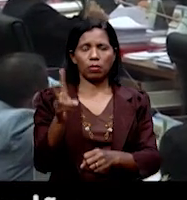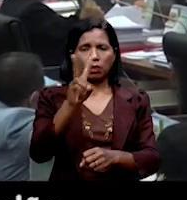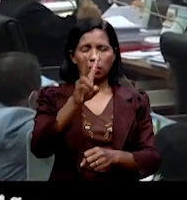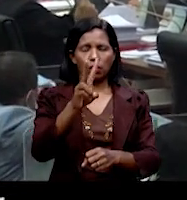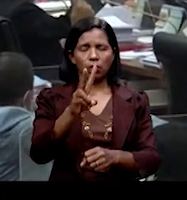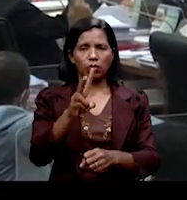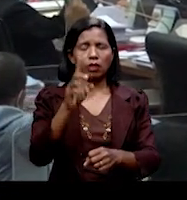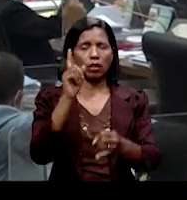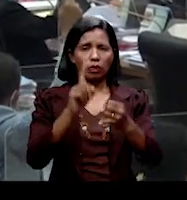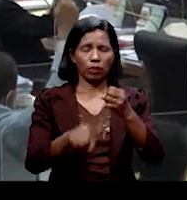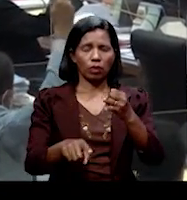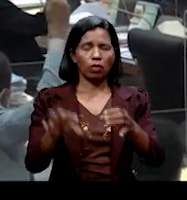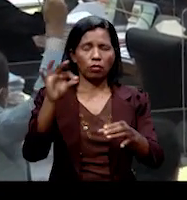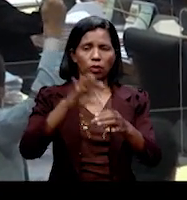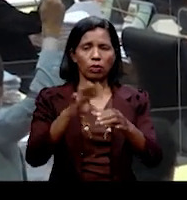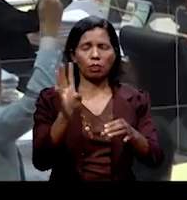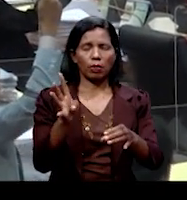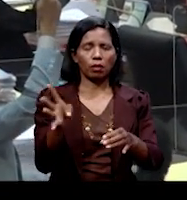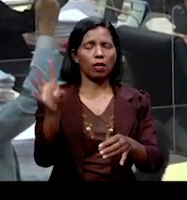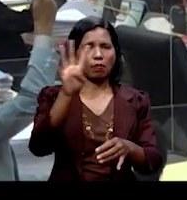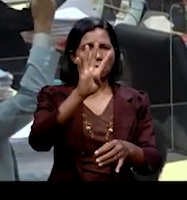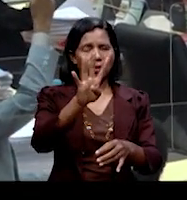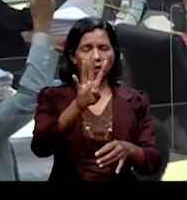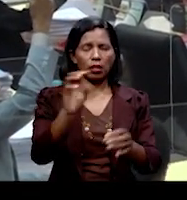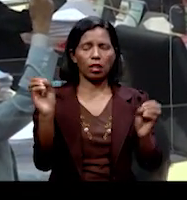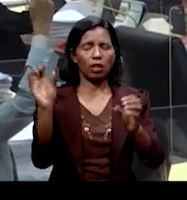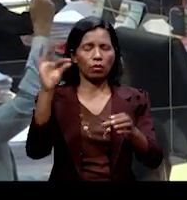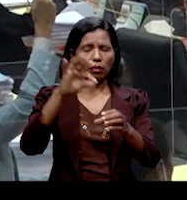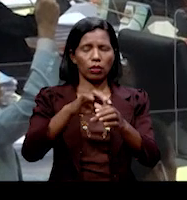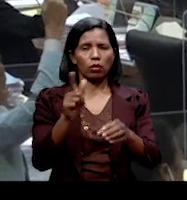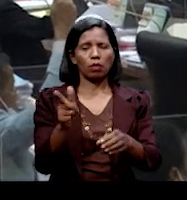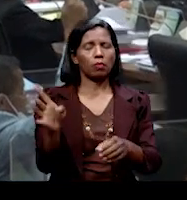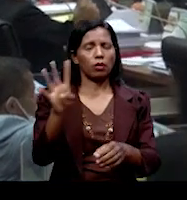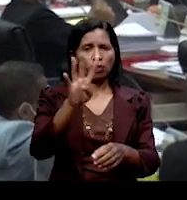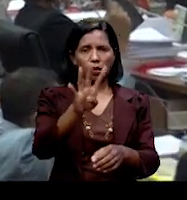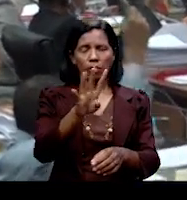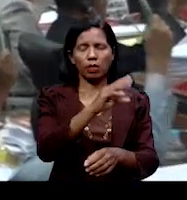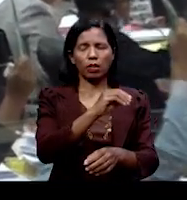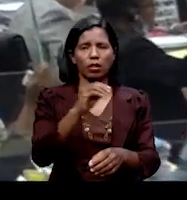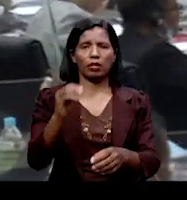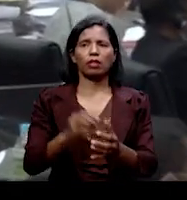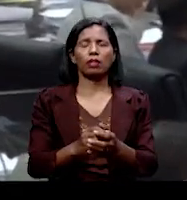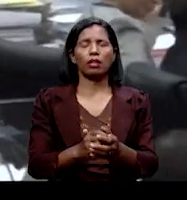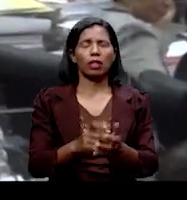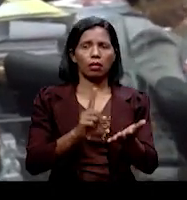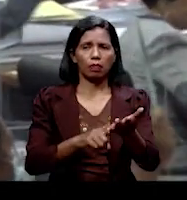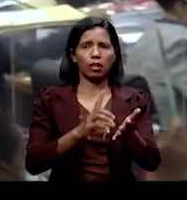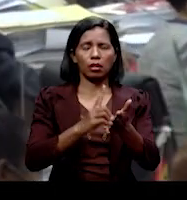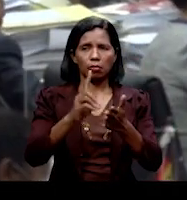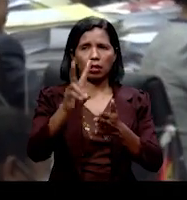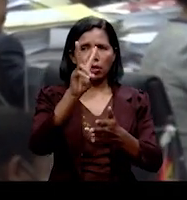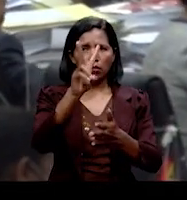final global, o voto a favor Hat Nulo, Recin Hat, contra Rua Nulo, Recin Ida, no abstenção zero. A foi em debate durante a Semana Rua e a